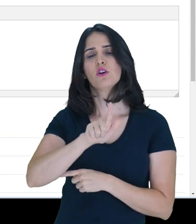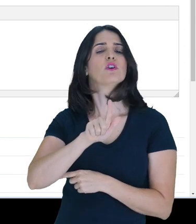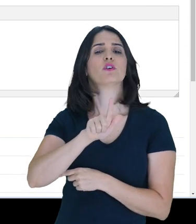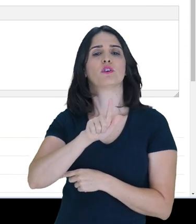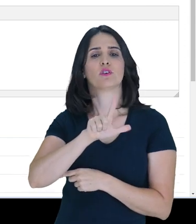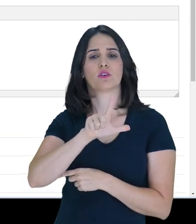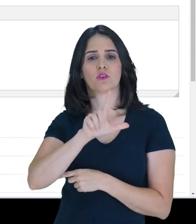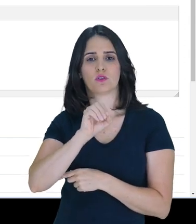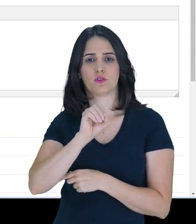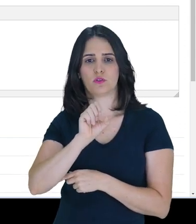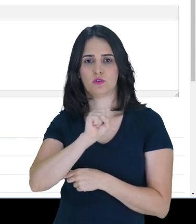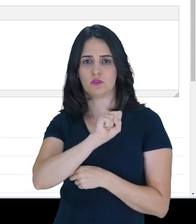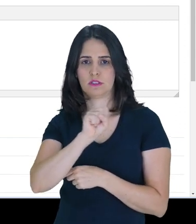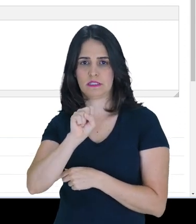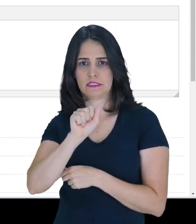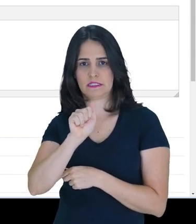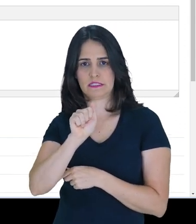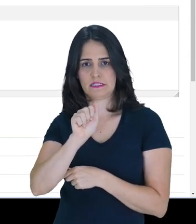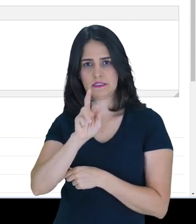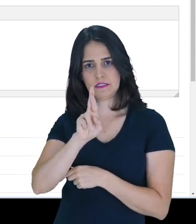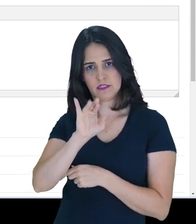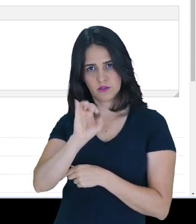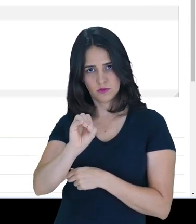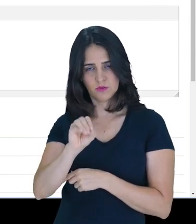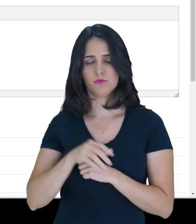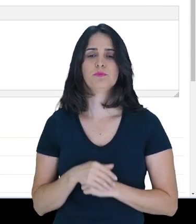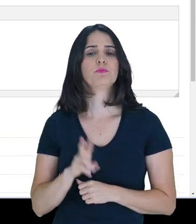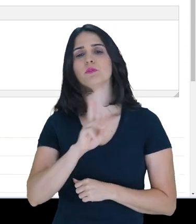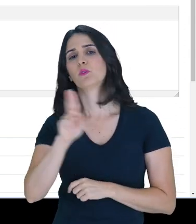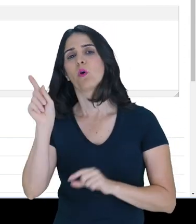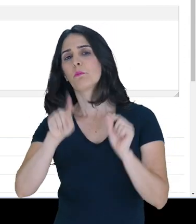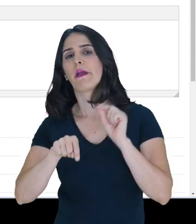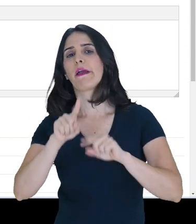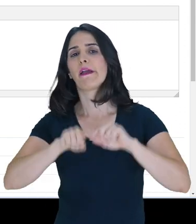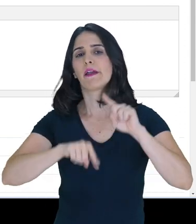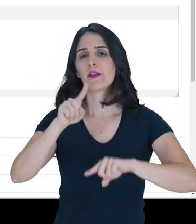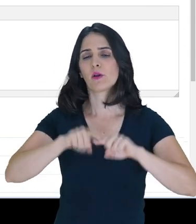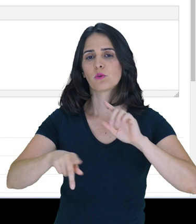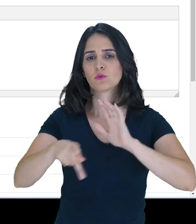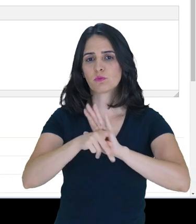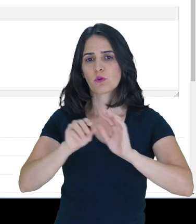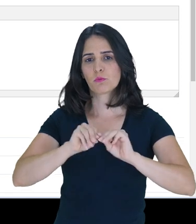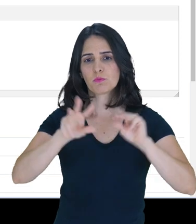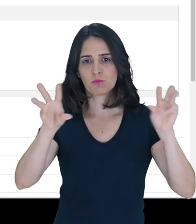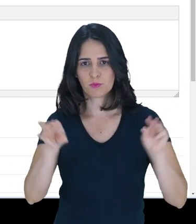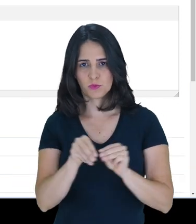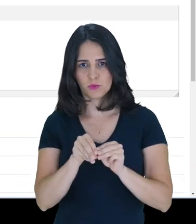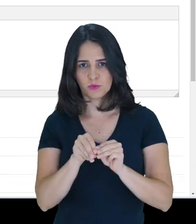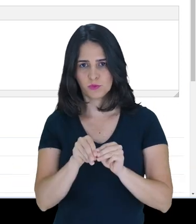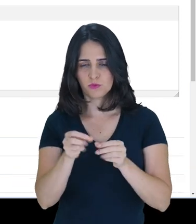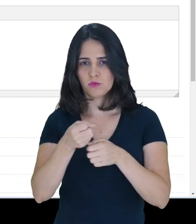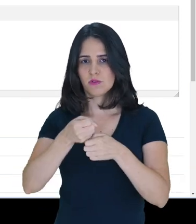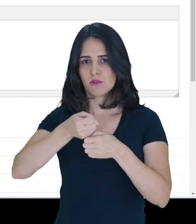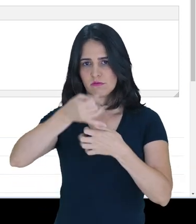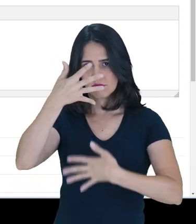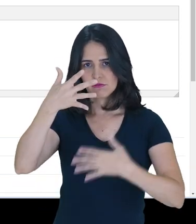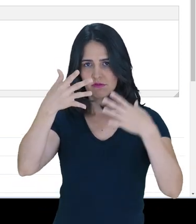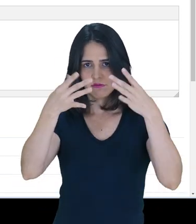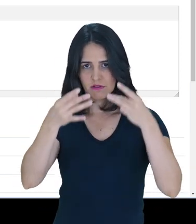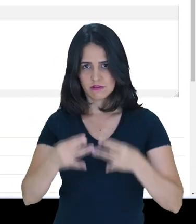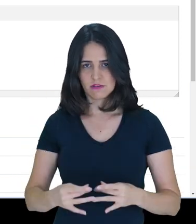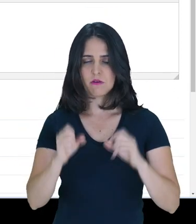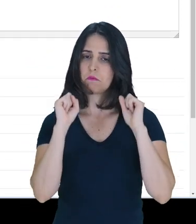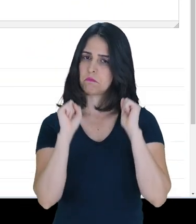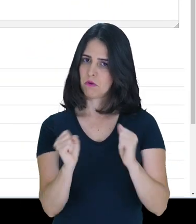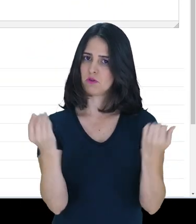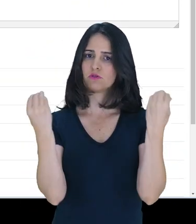nome para o nosso glossário meu exemplo aqui vai ser recursos do mundo podemos colocar uma descrição sobre